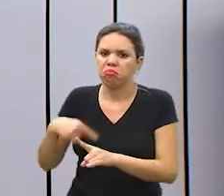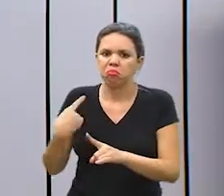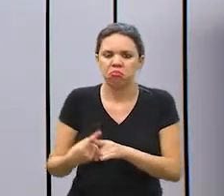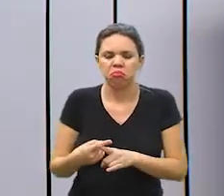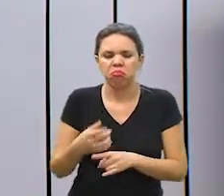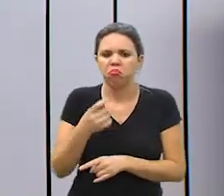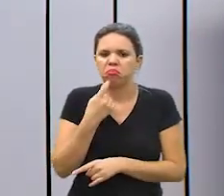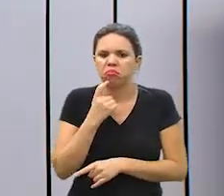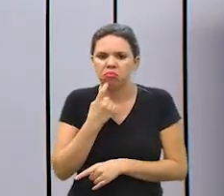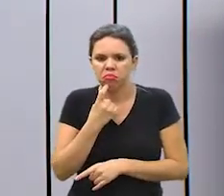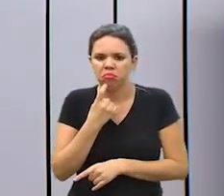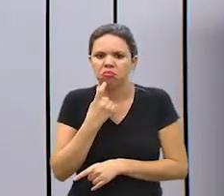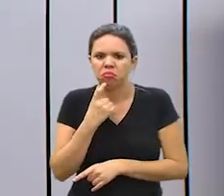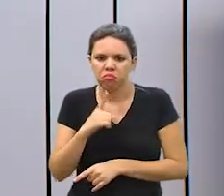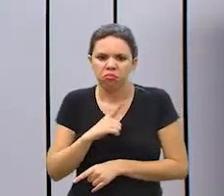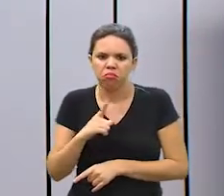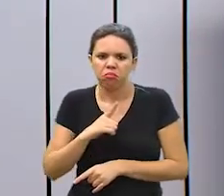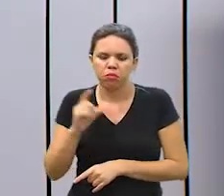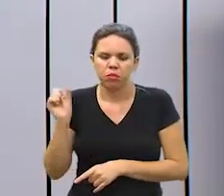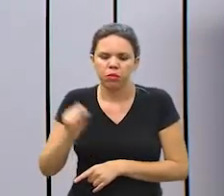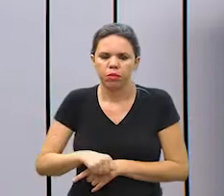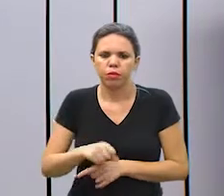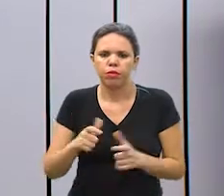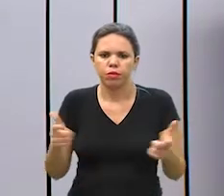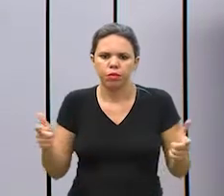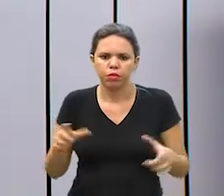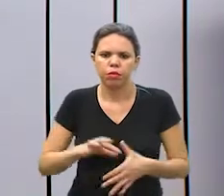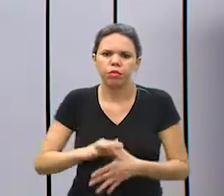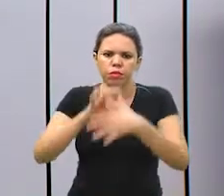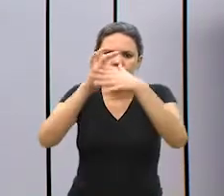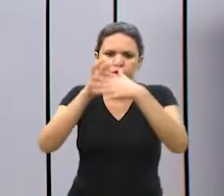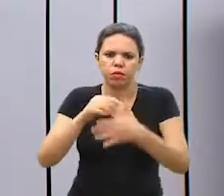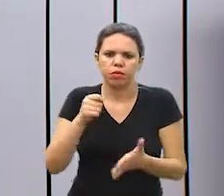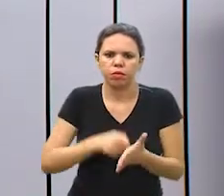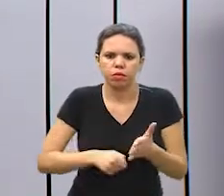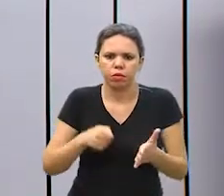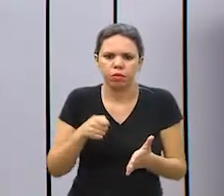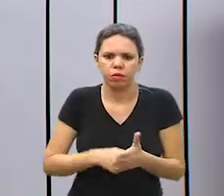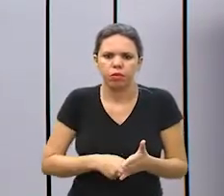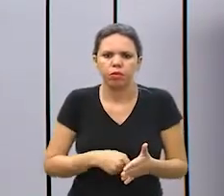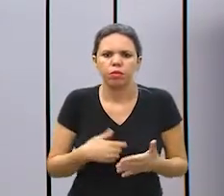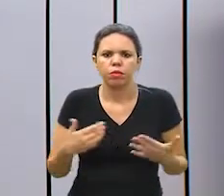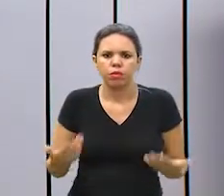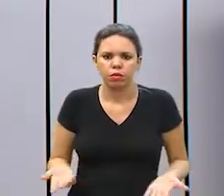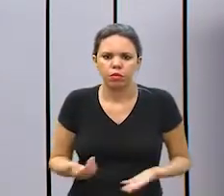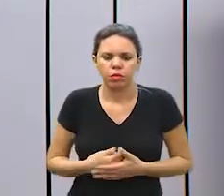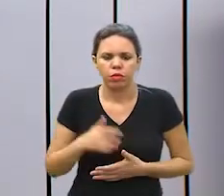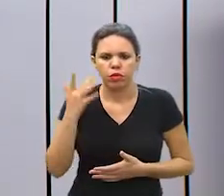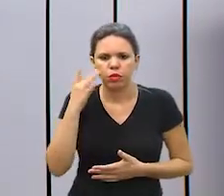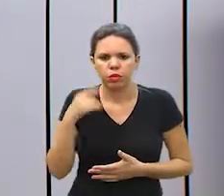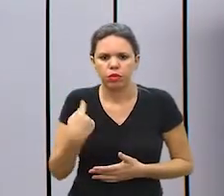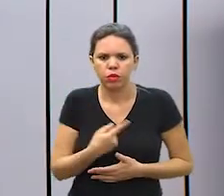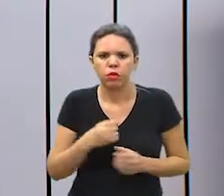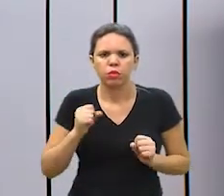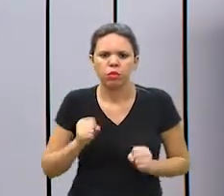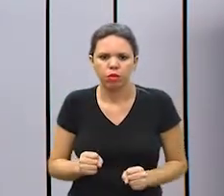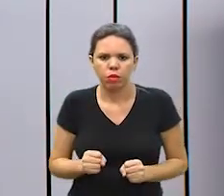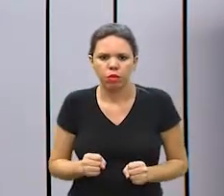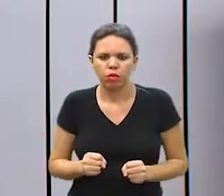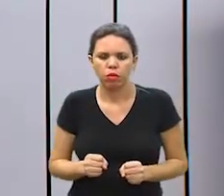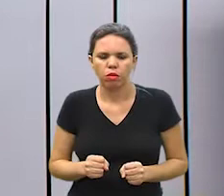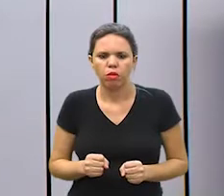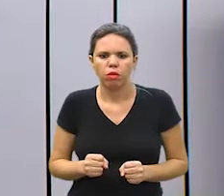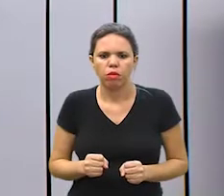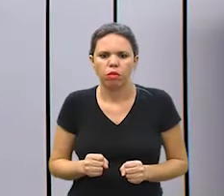acho que Campinas tem, sim, grandes lideranças políticas, no qual eu acho que nós podemos